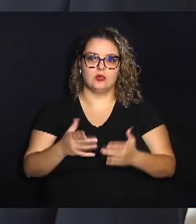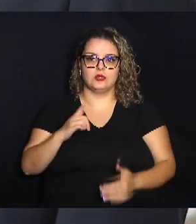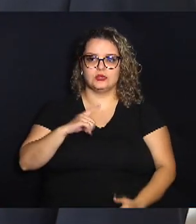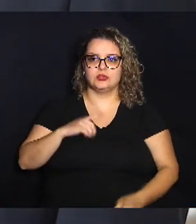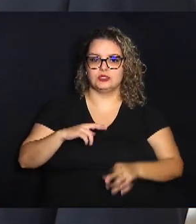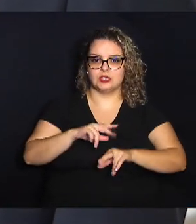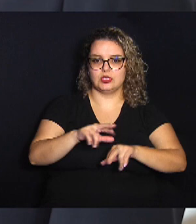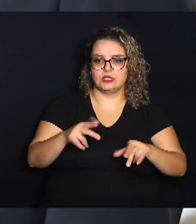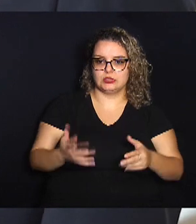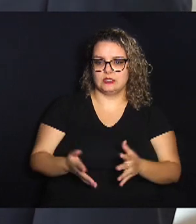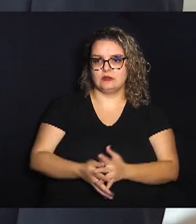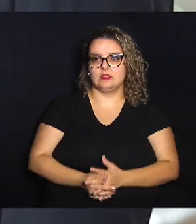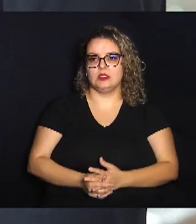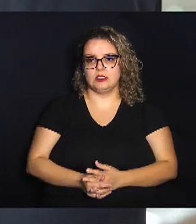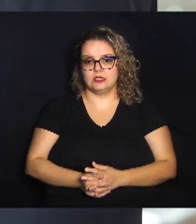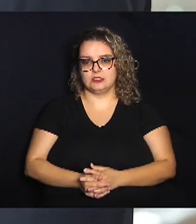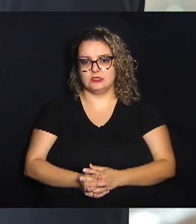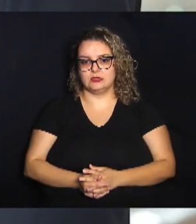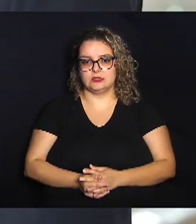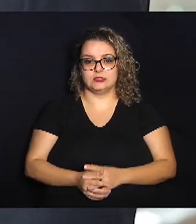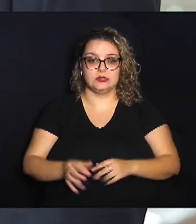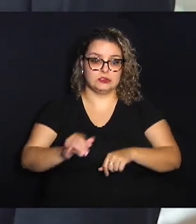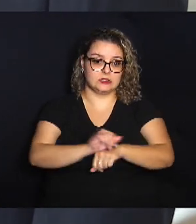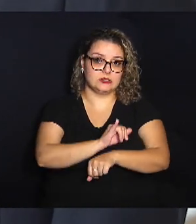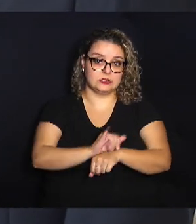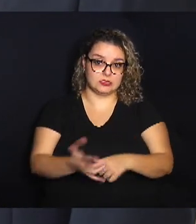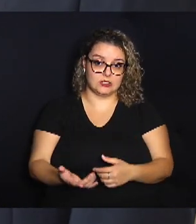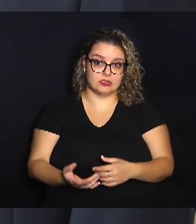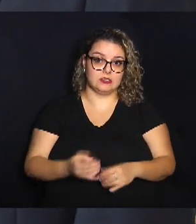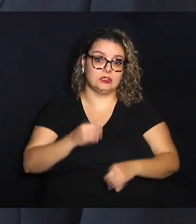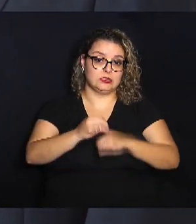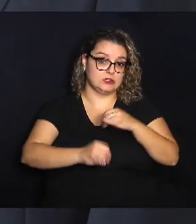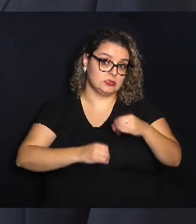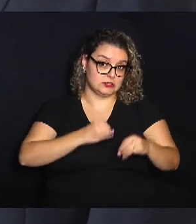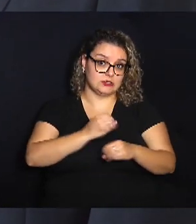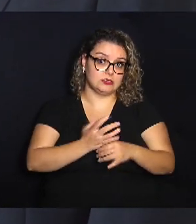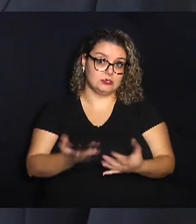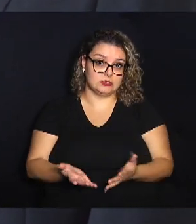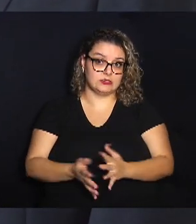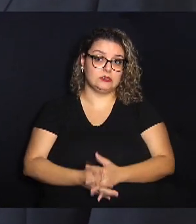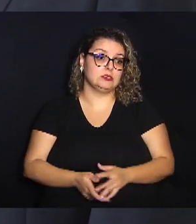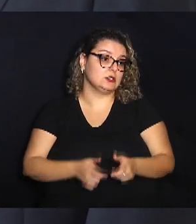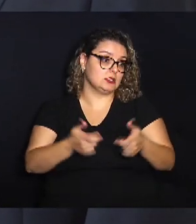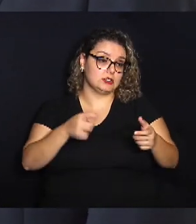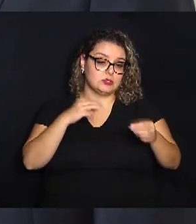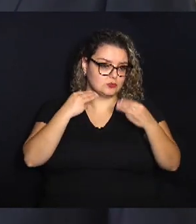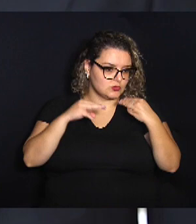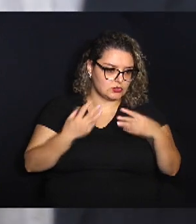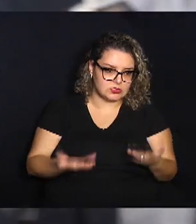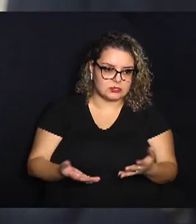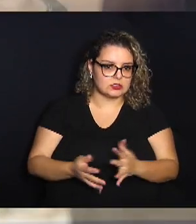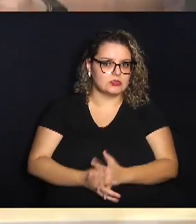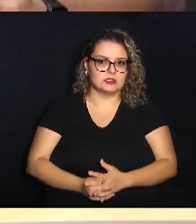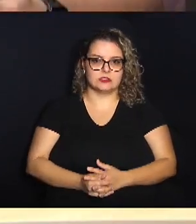vários mecanismos, né? A internet propicia você fazer grandes buscas, fazer